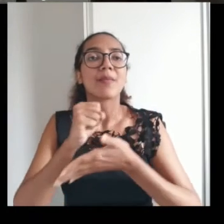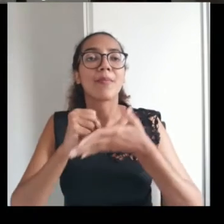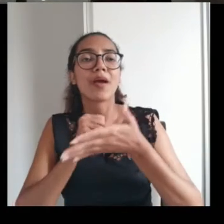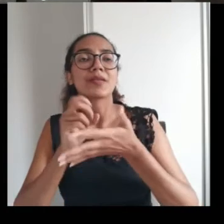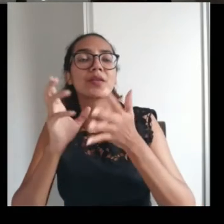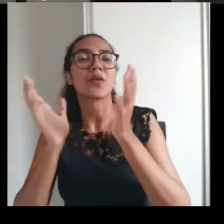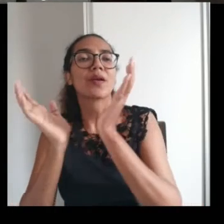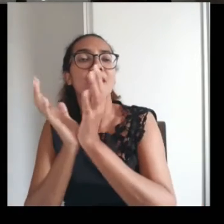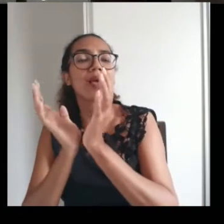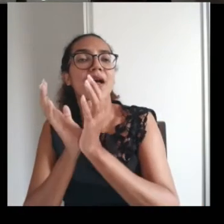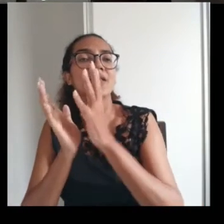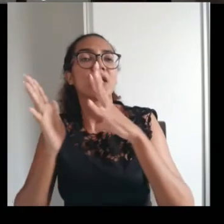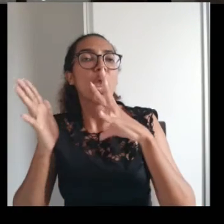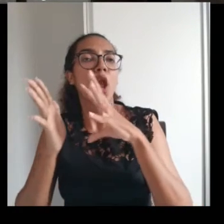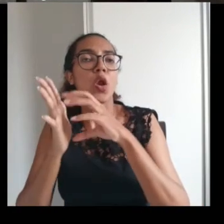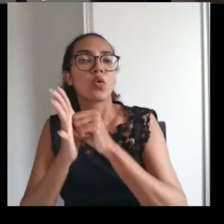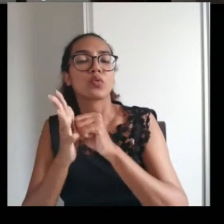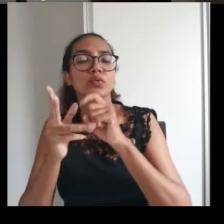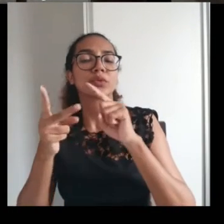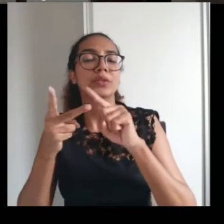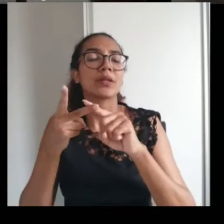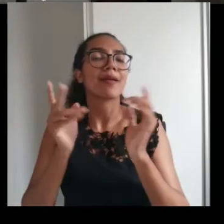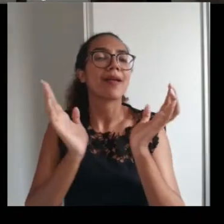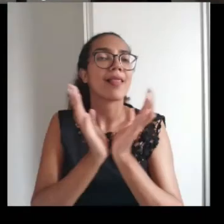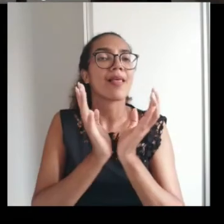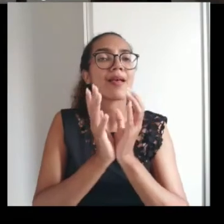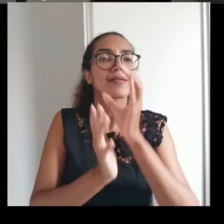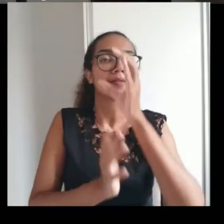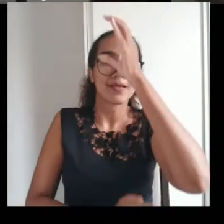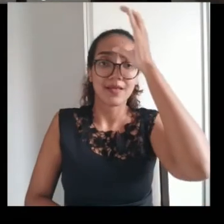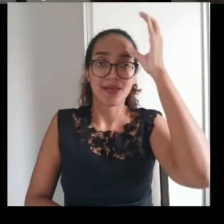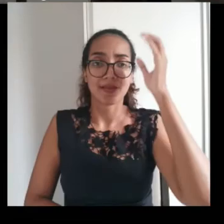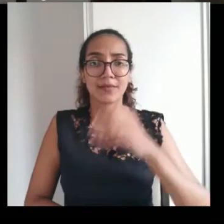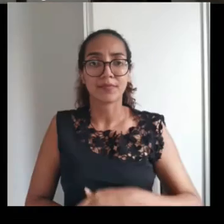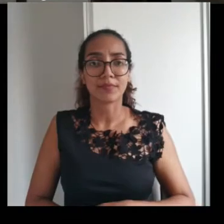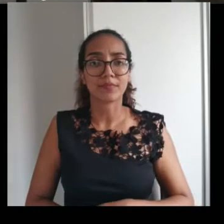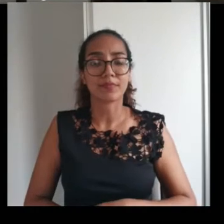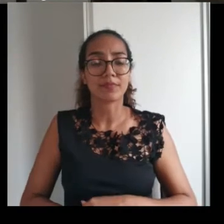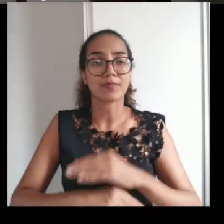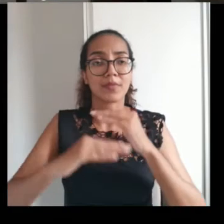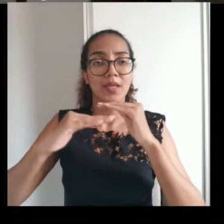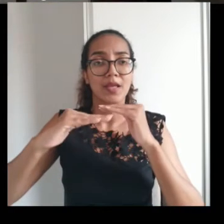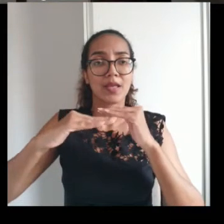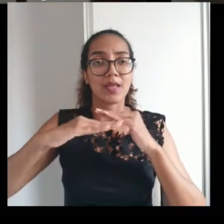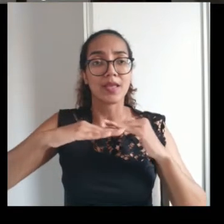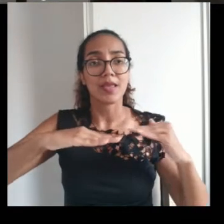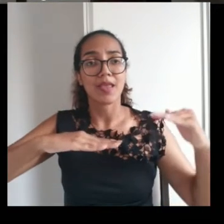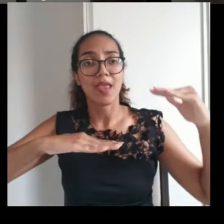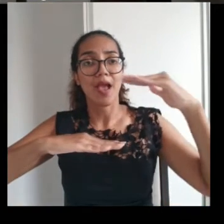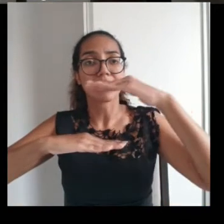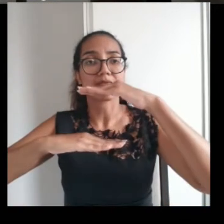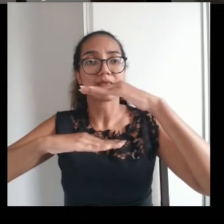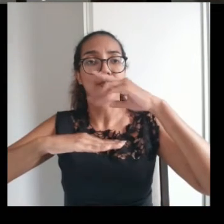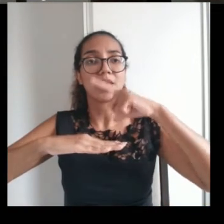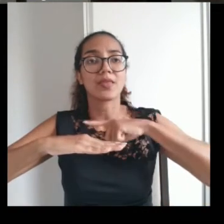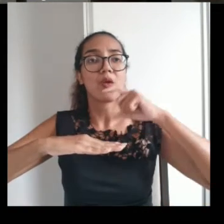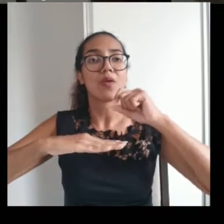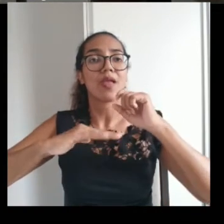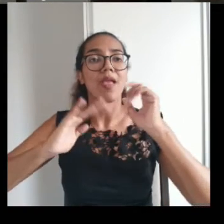cliente, vamos imaginar. E aqui em cima delas tem a minha classe banco. Isso aqui